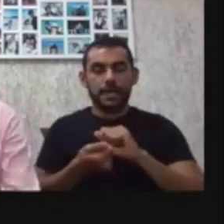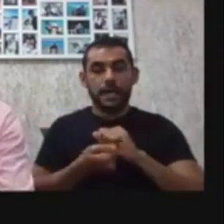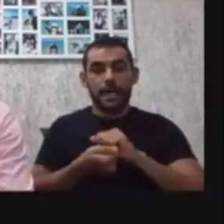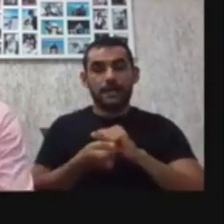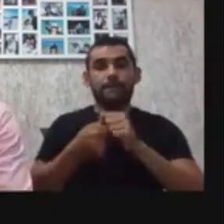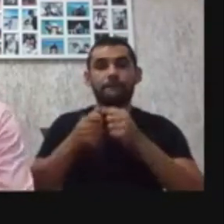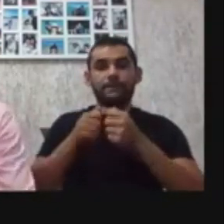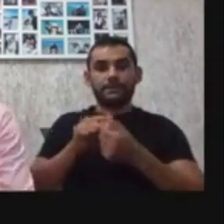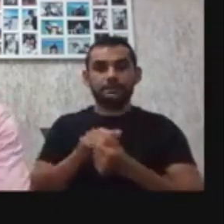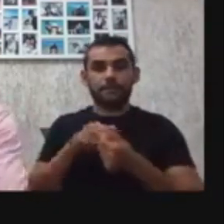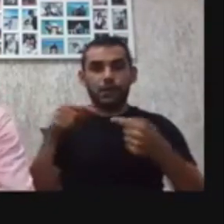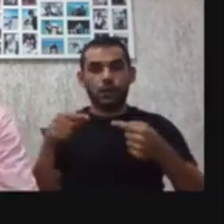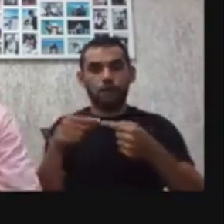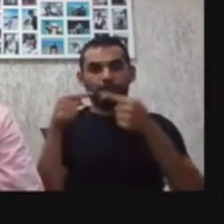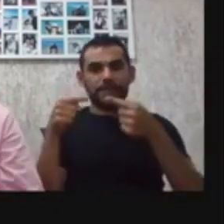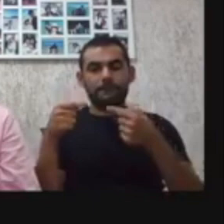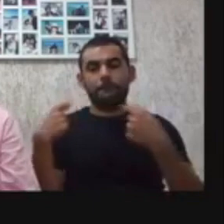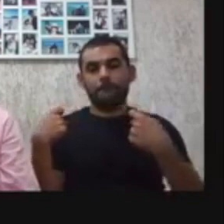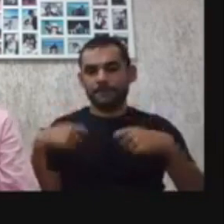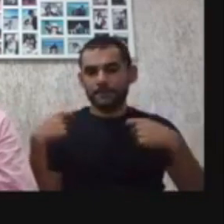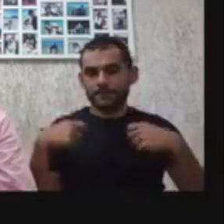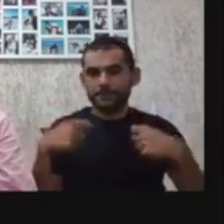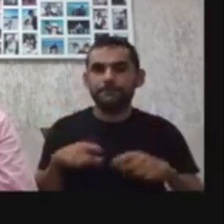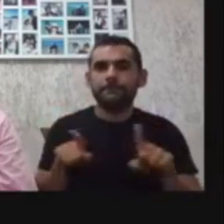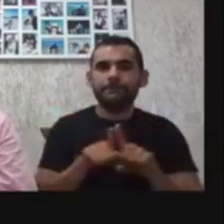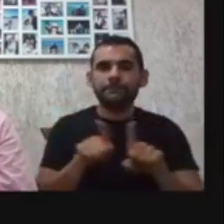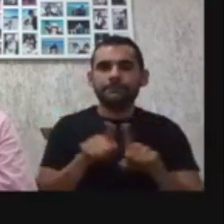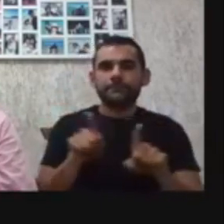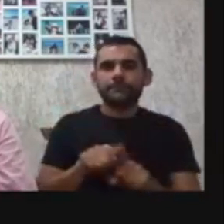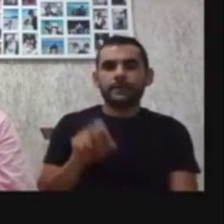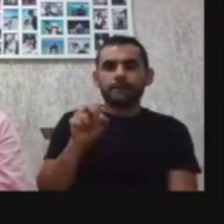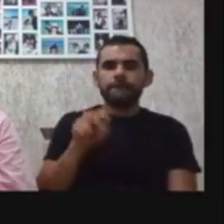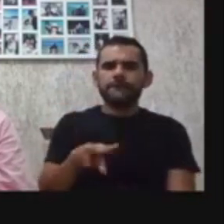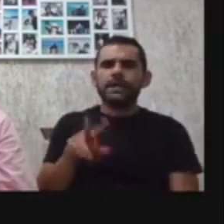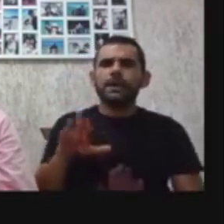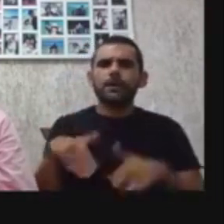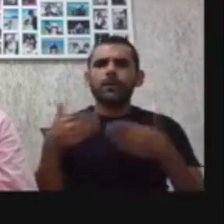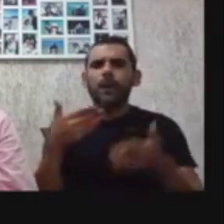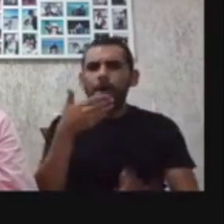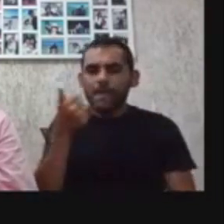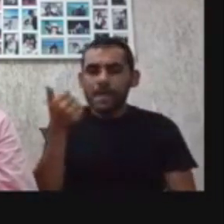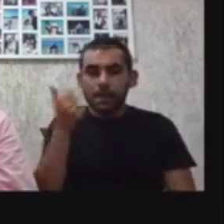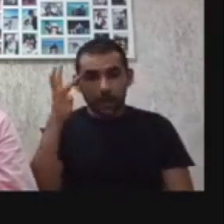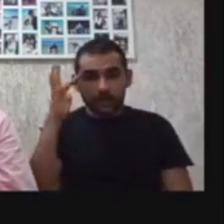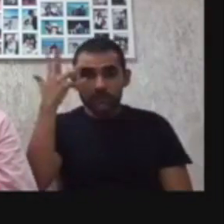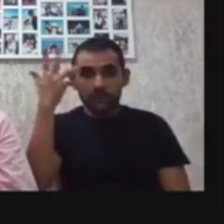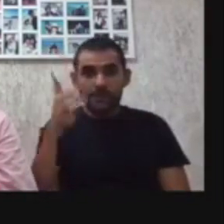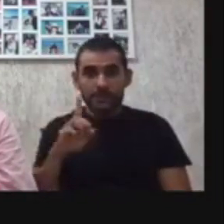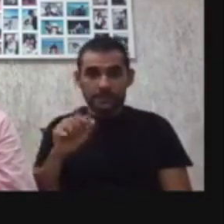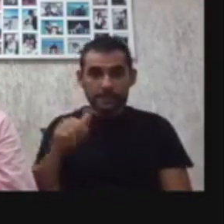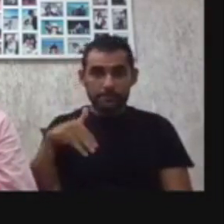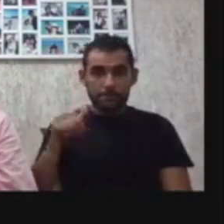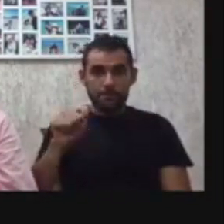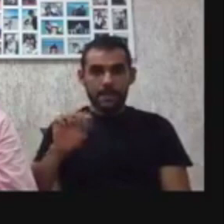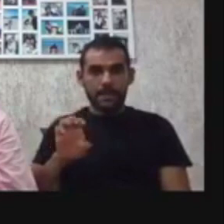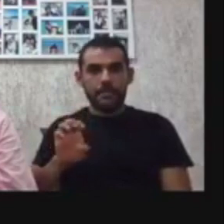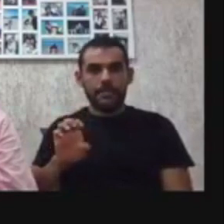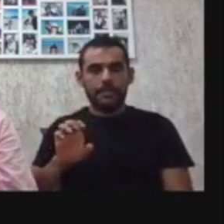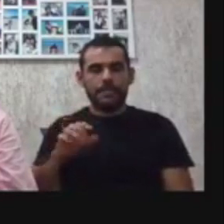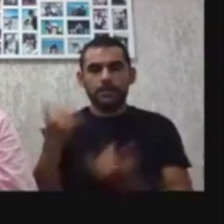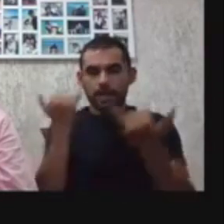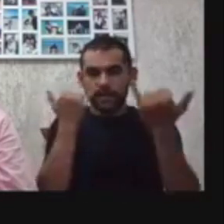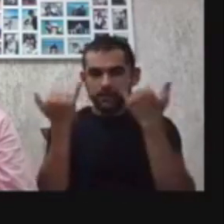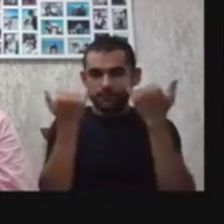readequando de acordo com as necessidades, bem como verificar qual é a melhor solução para o Damai diante das